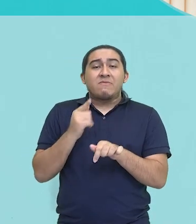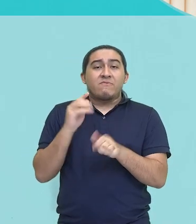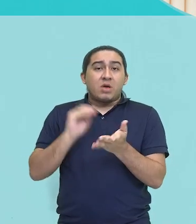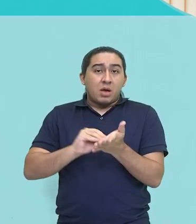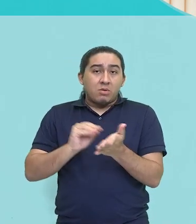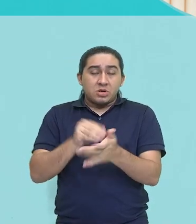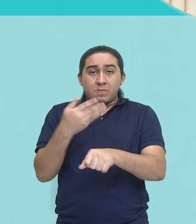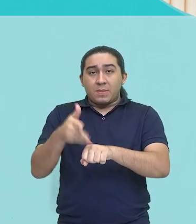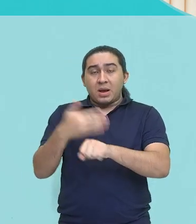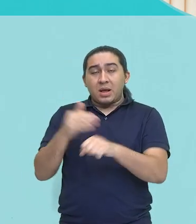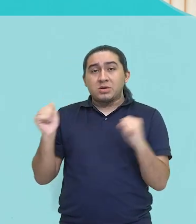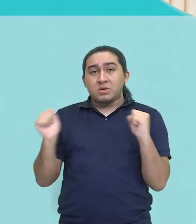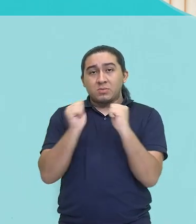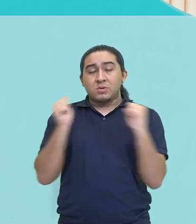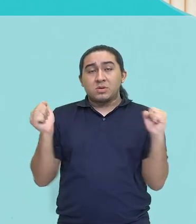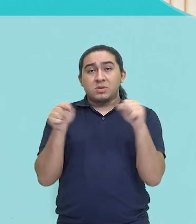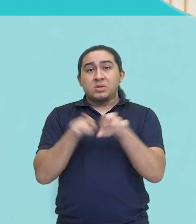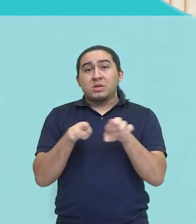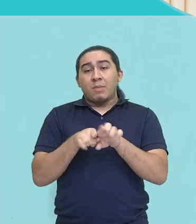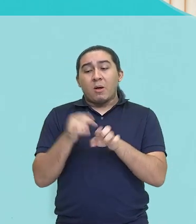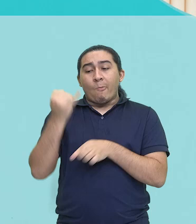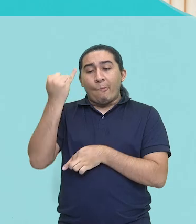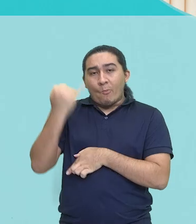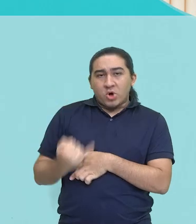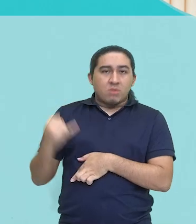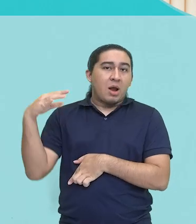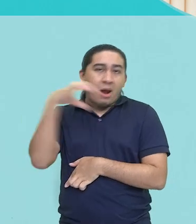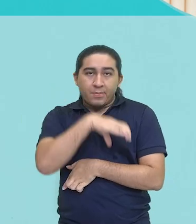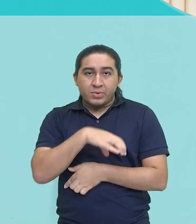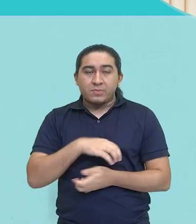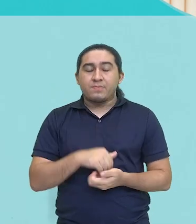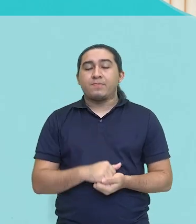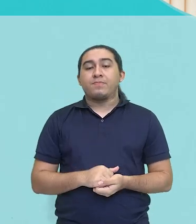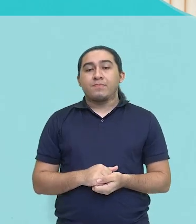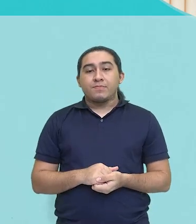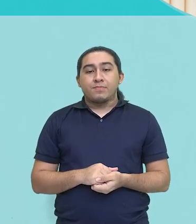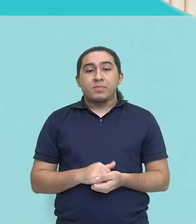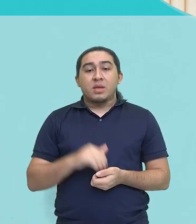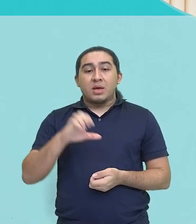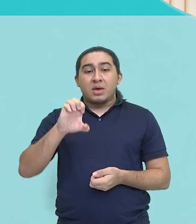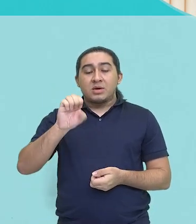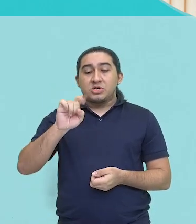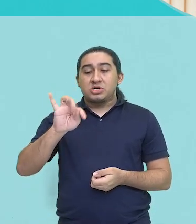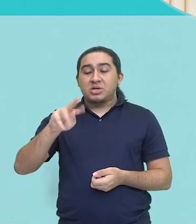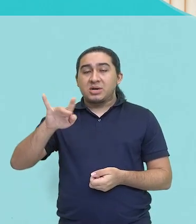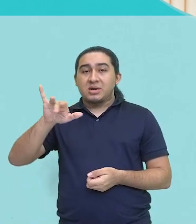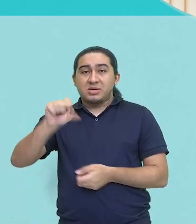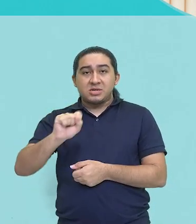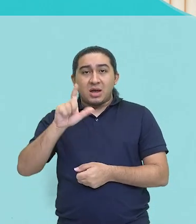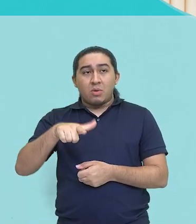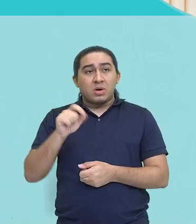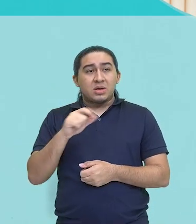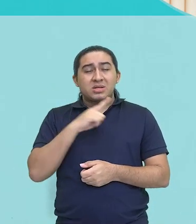de peso abrupta. As estrias são cicatrizes que se formam na pele quando